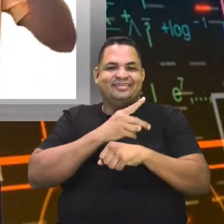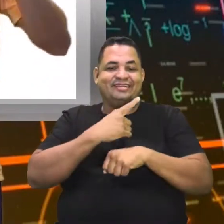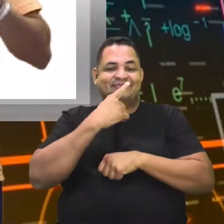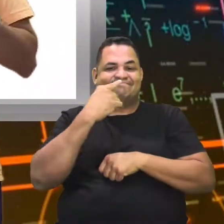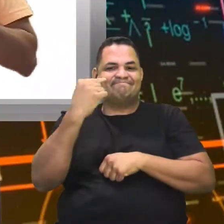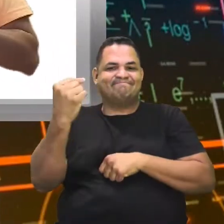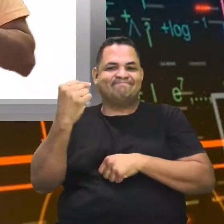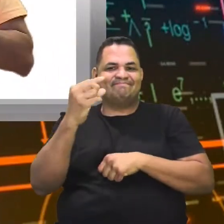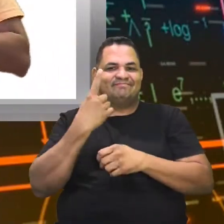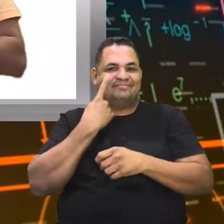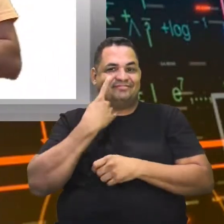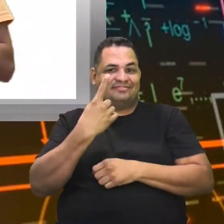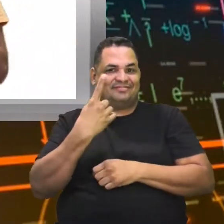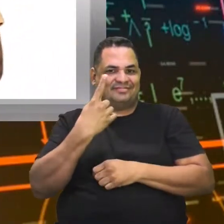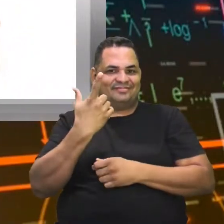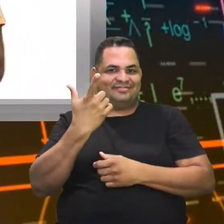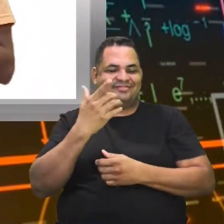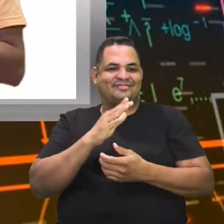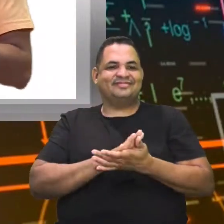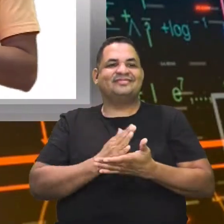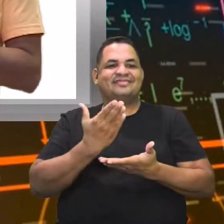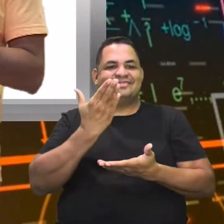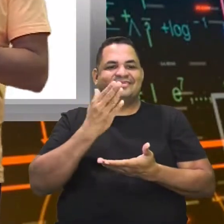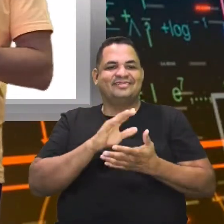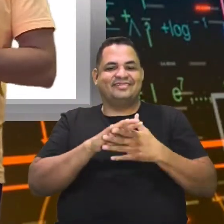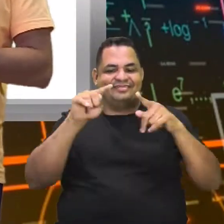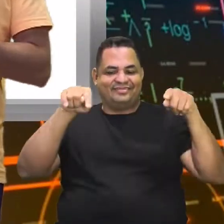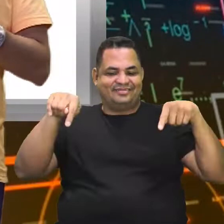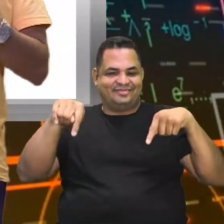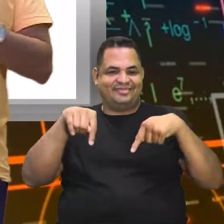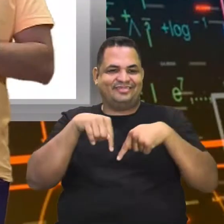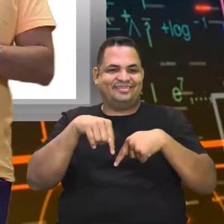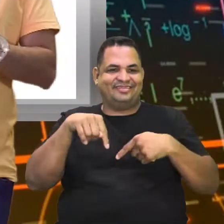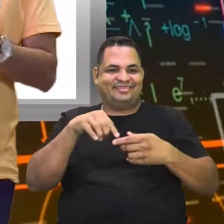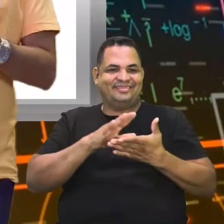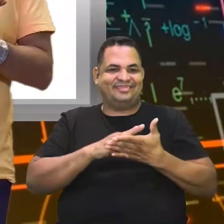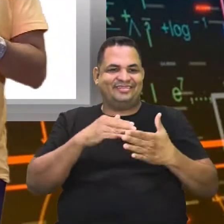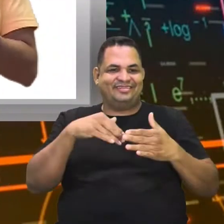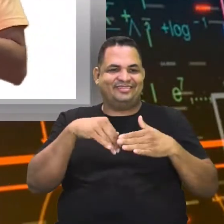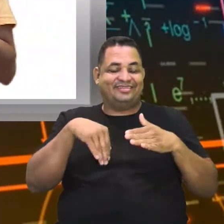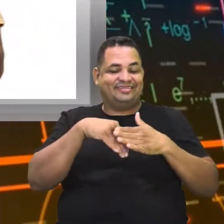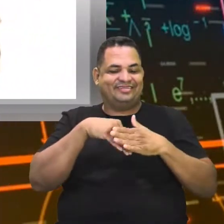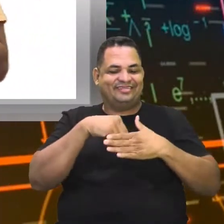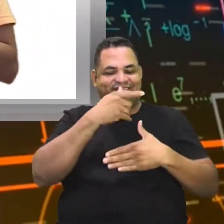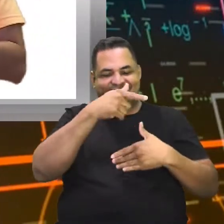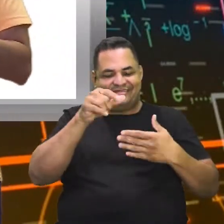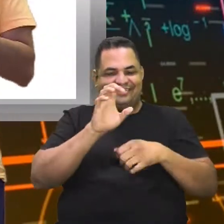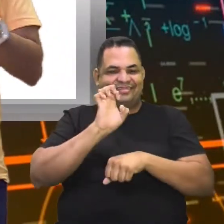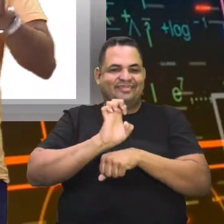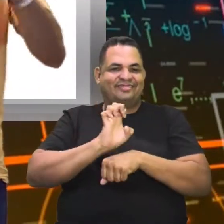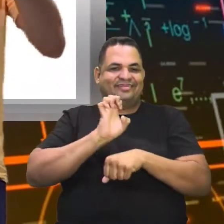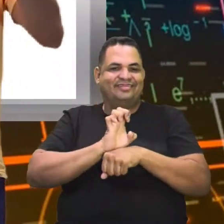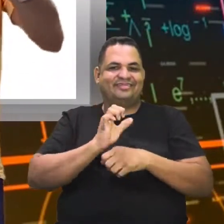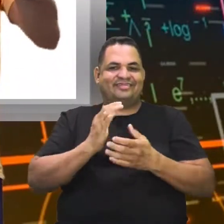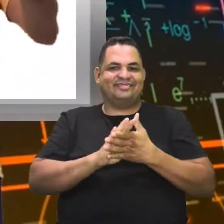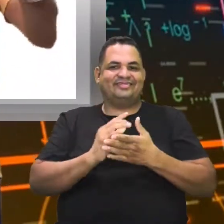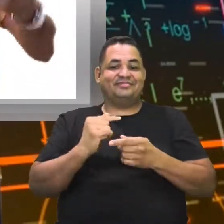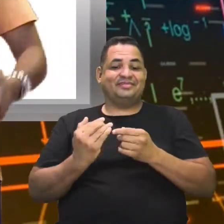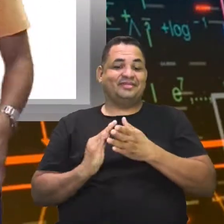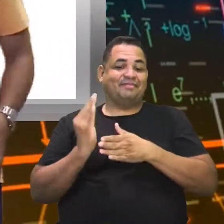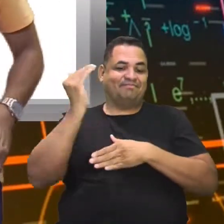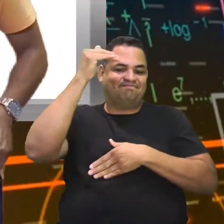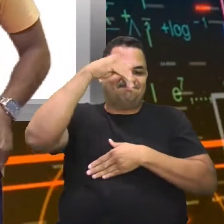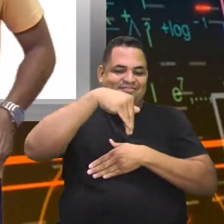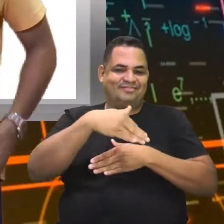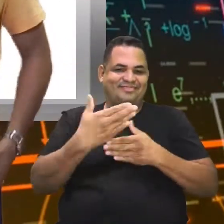foge para assistir os meninos jogando ali na quadra da escola aqui. Que nós somos vizinhos de uma escola aqui do estado, né? E aí pensa que ela tá pulando o muro para